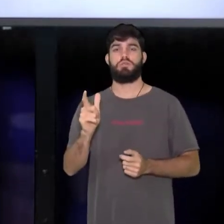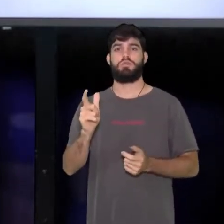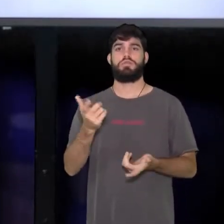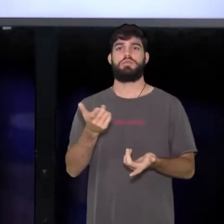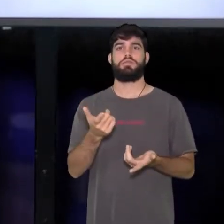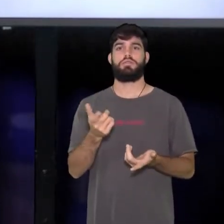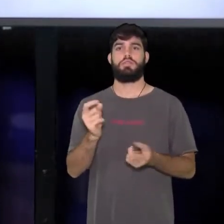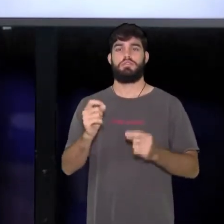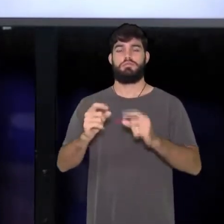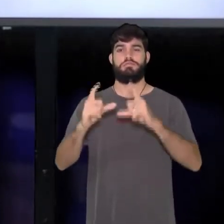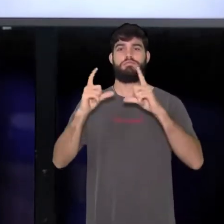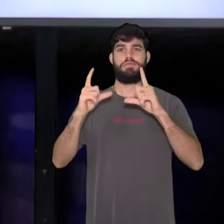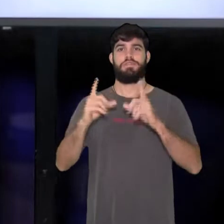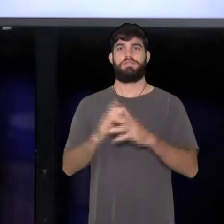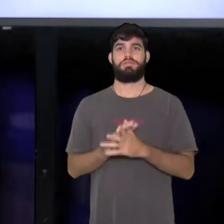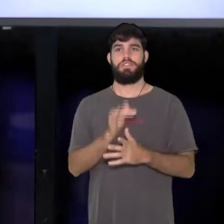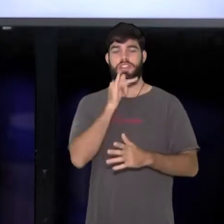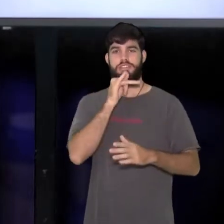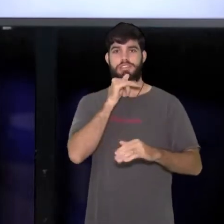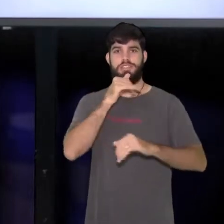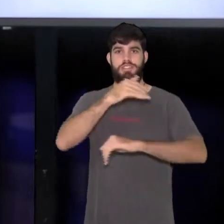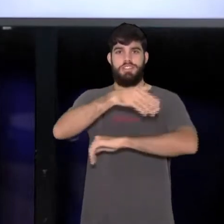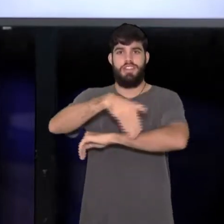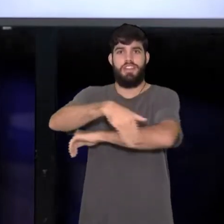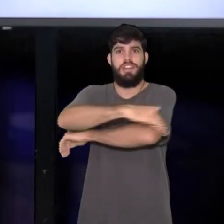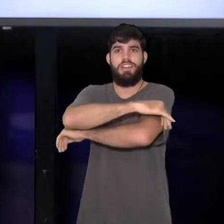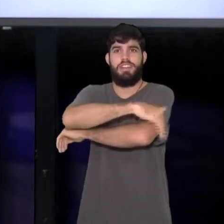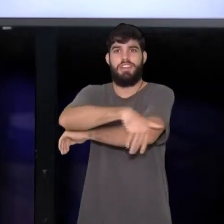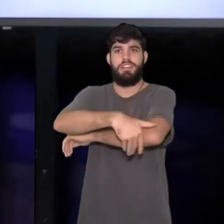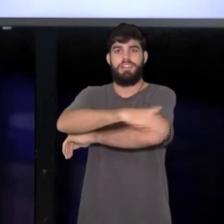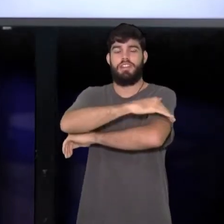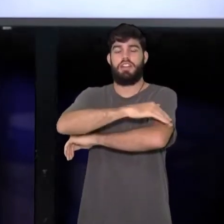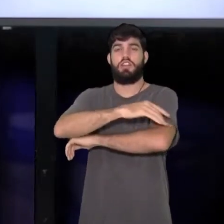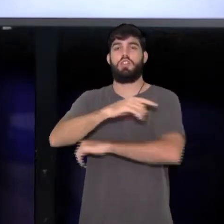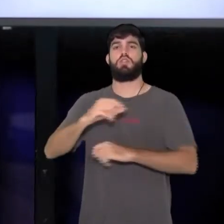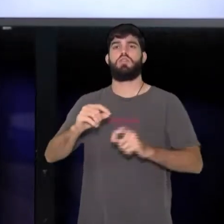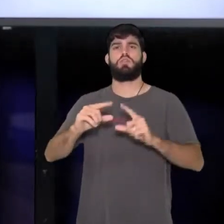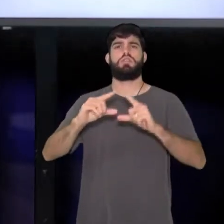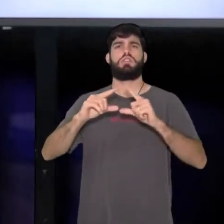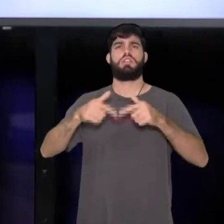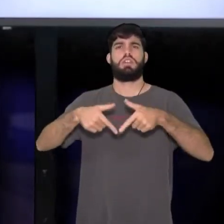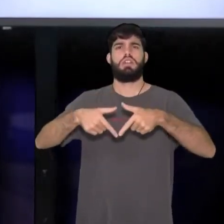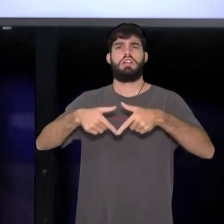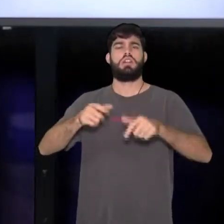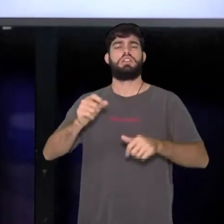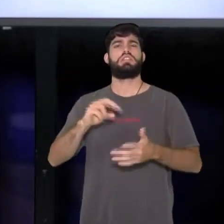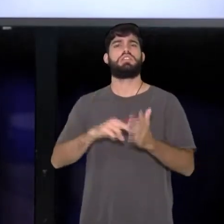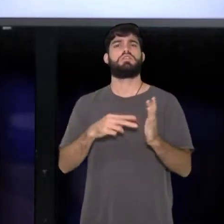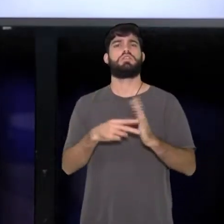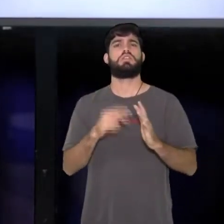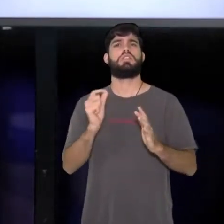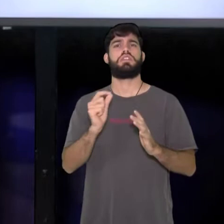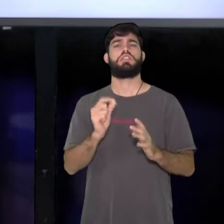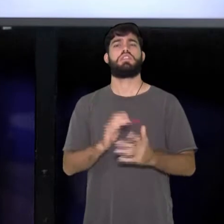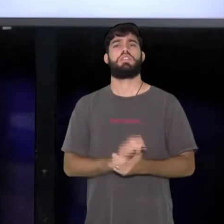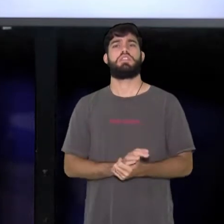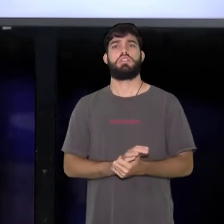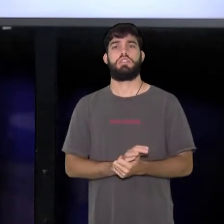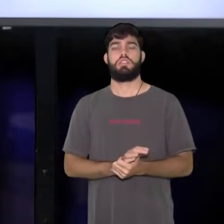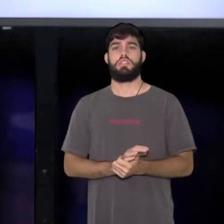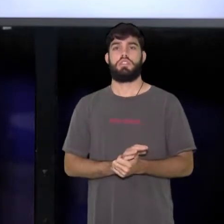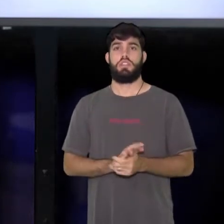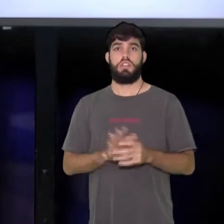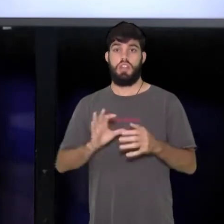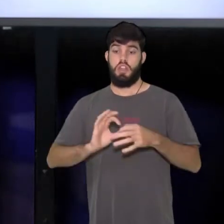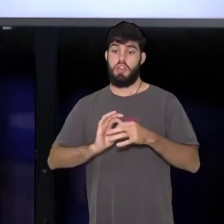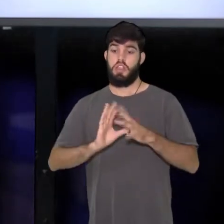aqui, lá nas esquinas de ruas movimentadas, o triângulo de cabeça para baixo, que tem o significado de